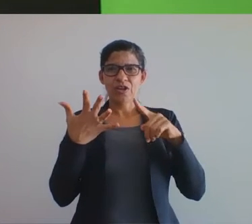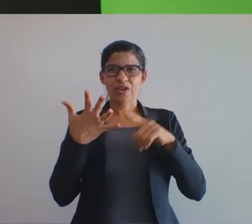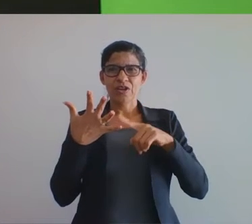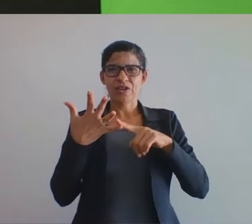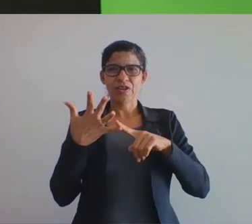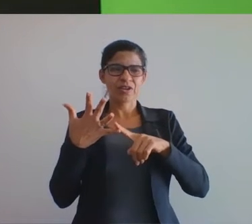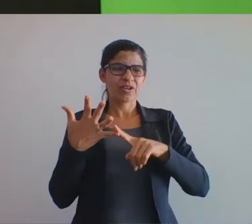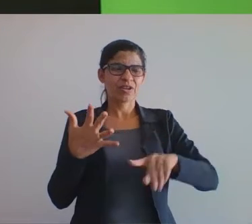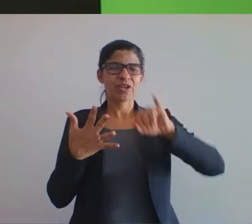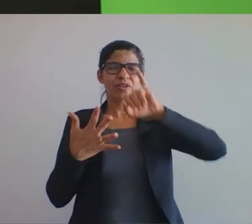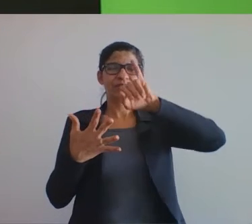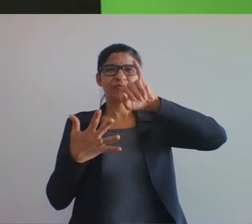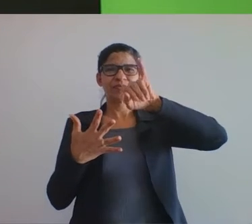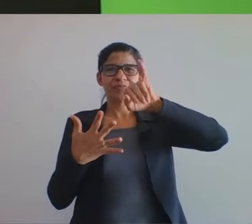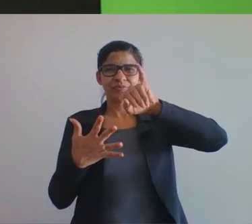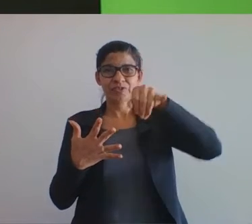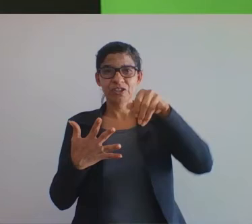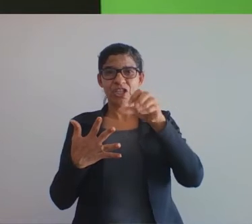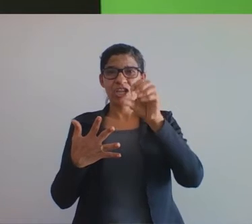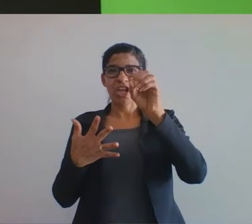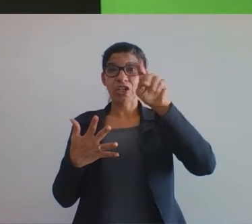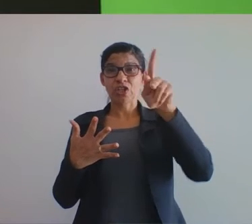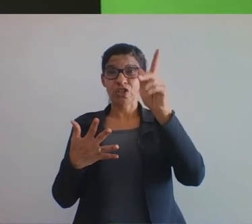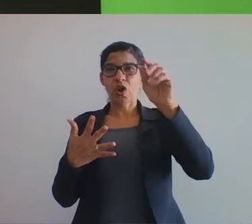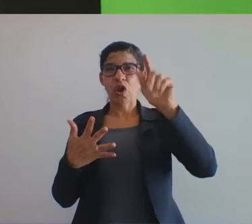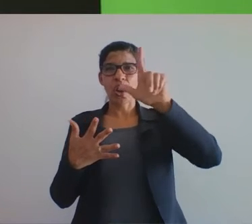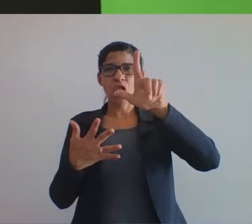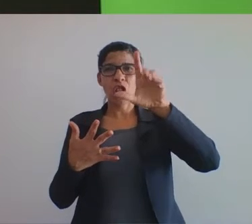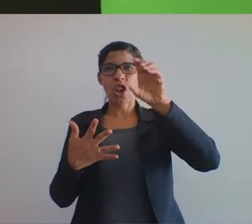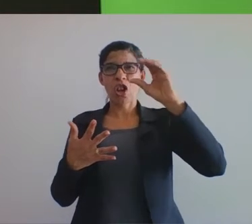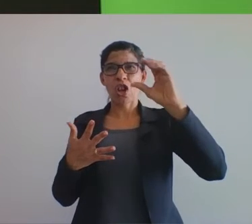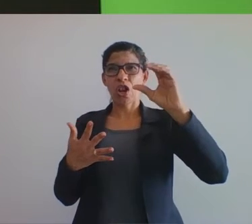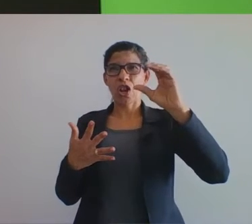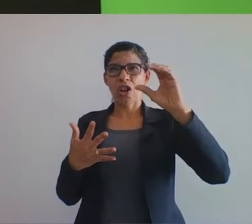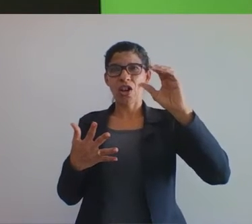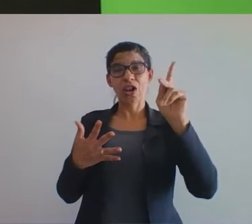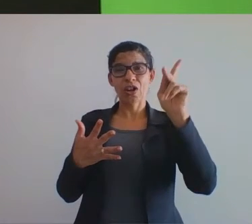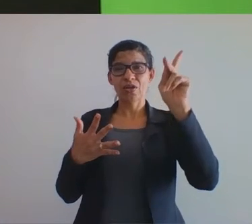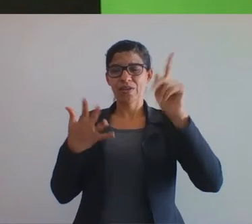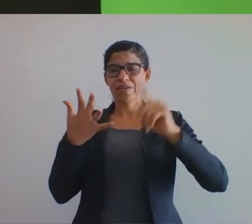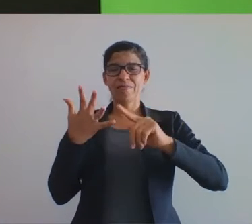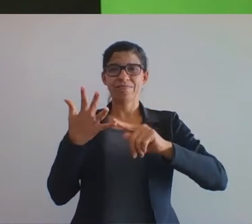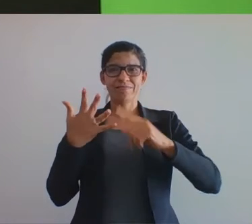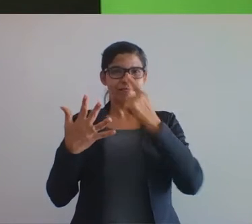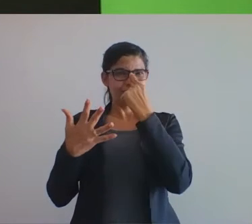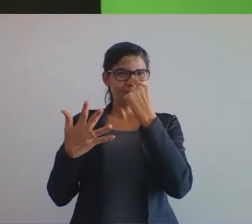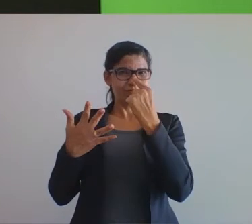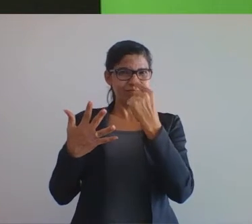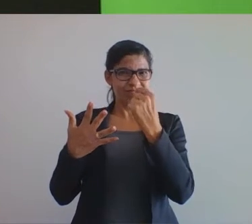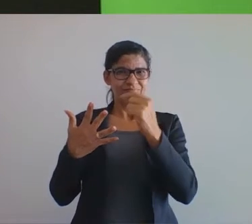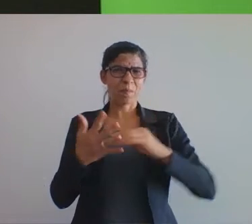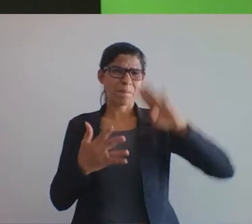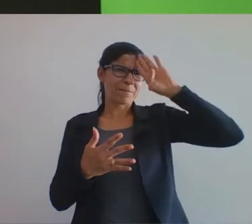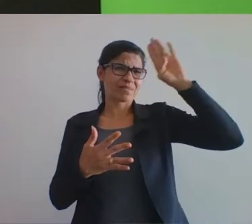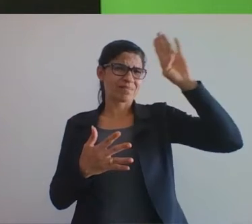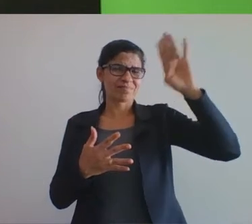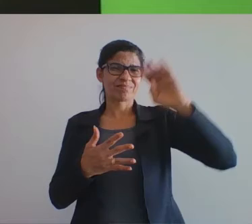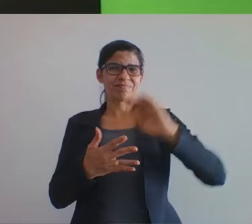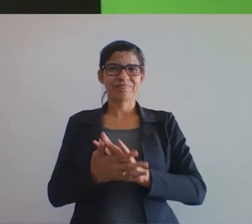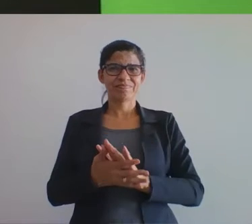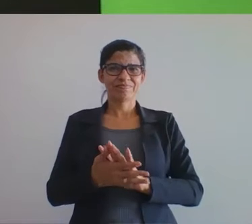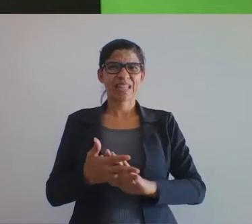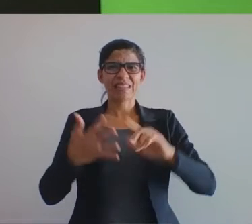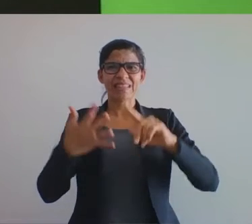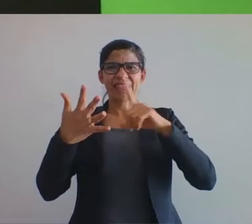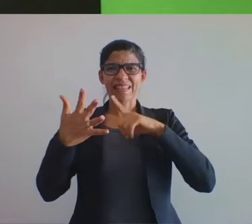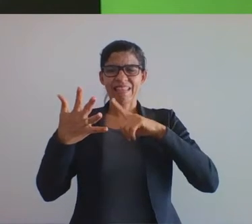inglês, em 1600, George Berkeley, da Irlanda, David Hume, da Escócia, desenvolveram ainda